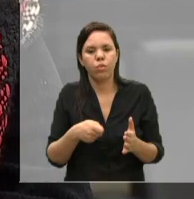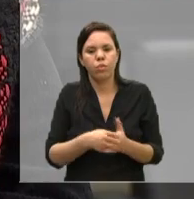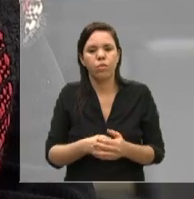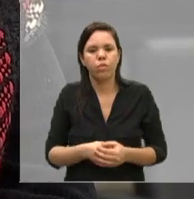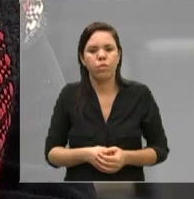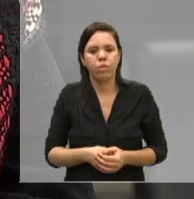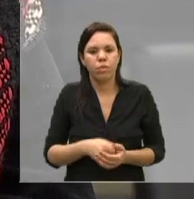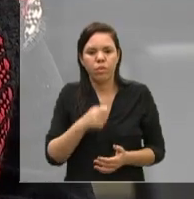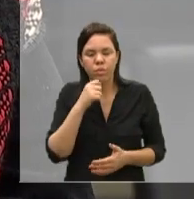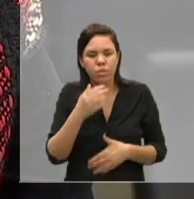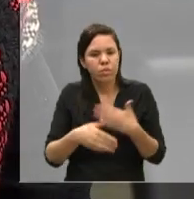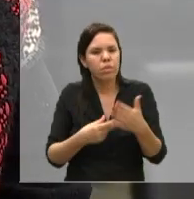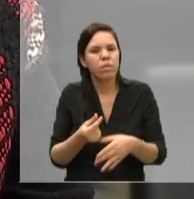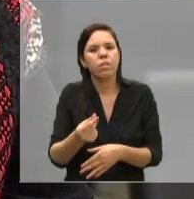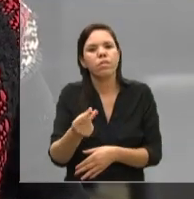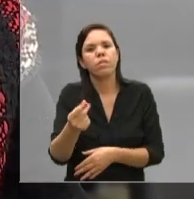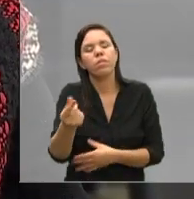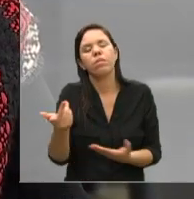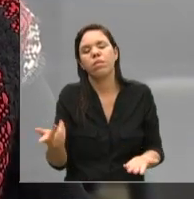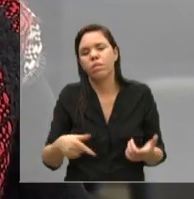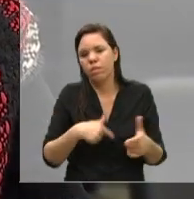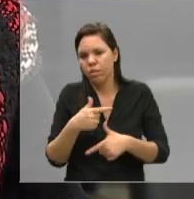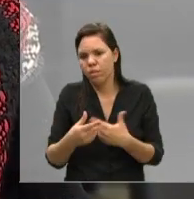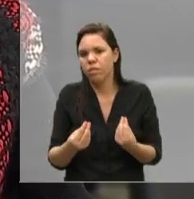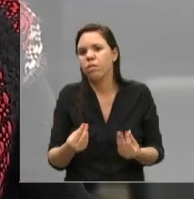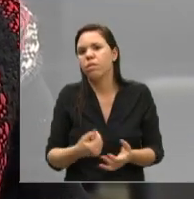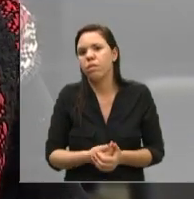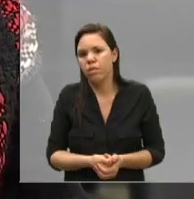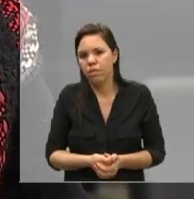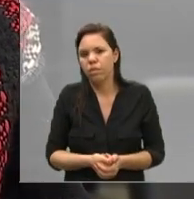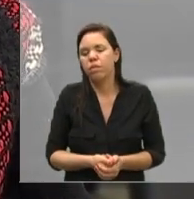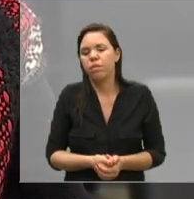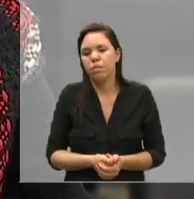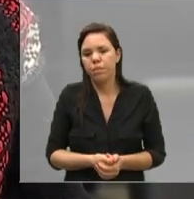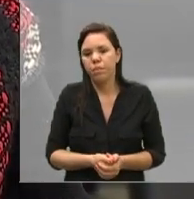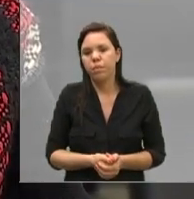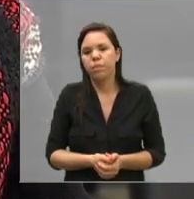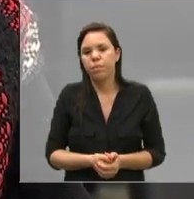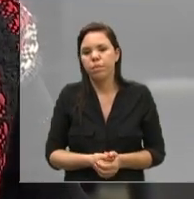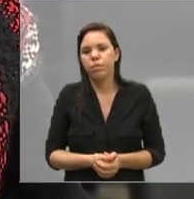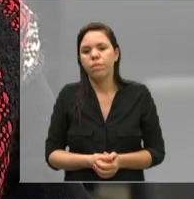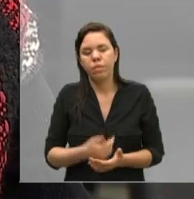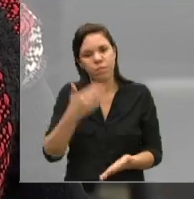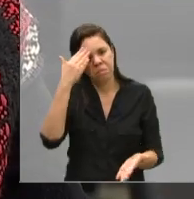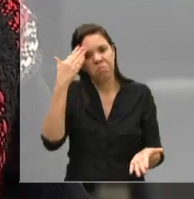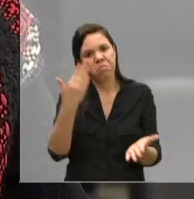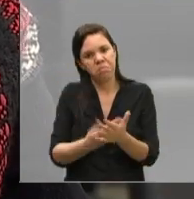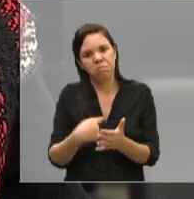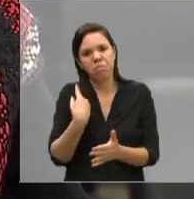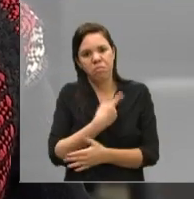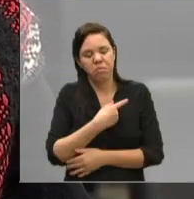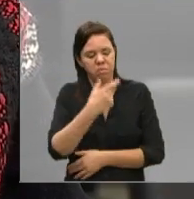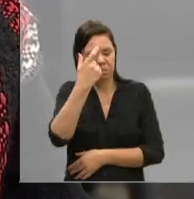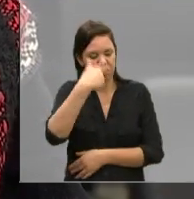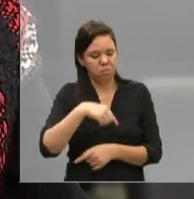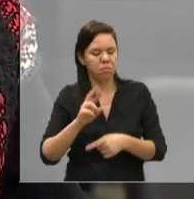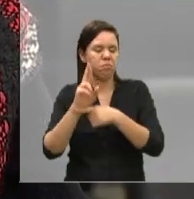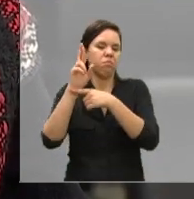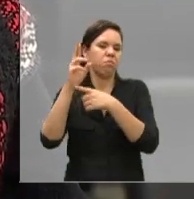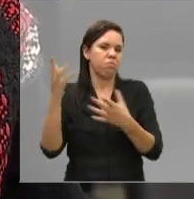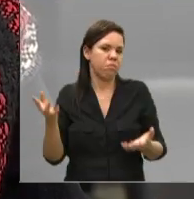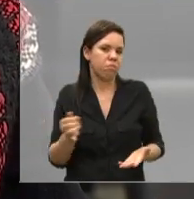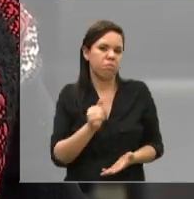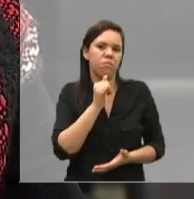ainda que vai durar bastante, tem muito trabalho pela frente. Vai durar bastante e eu acredito que a gente precisa ser exemplo. A